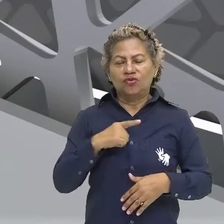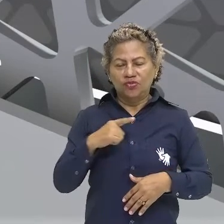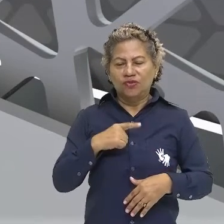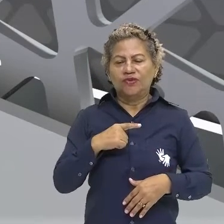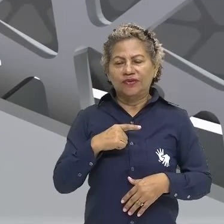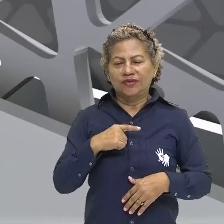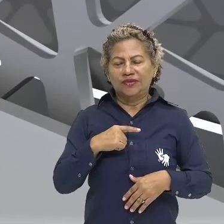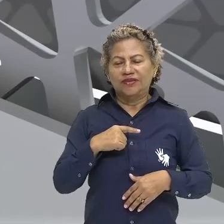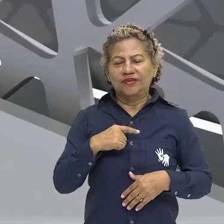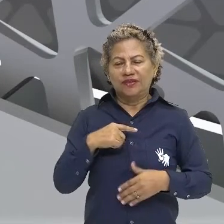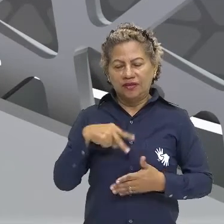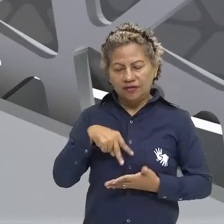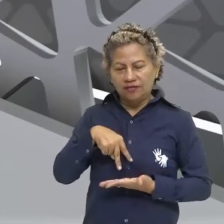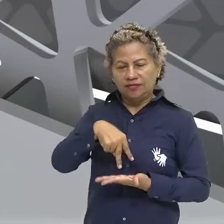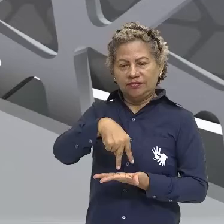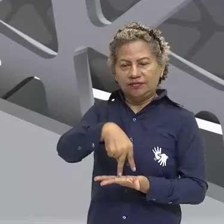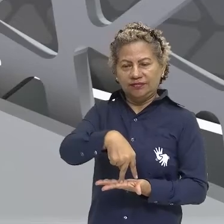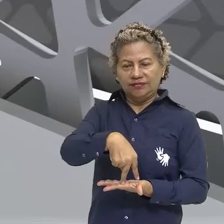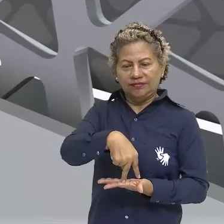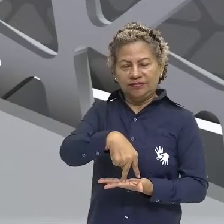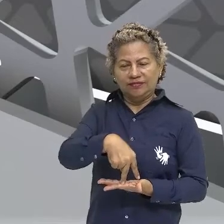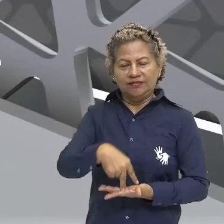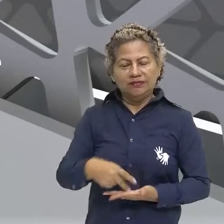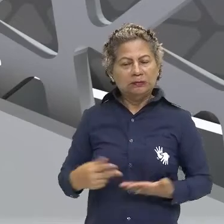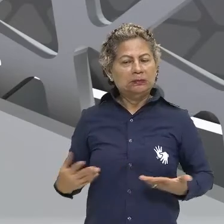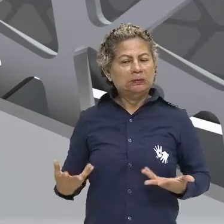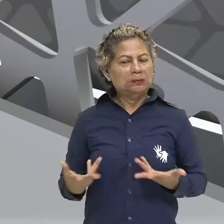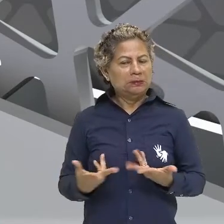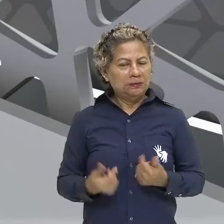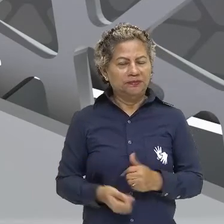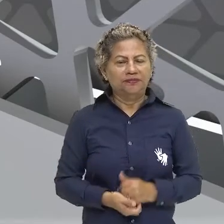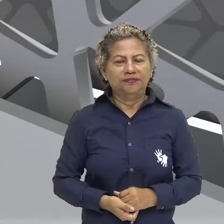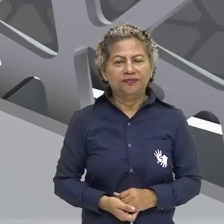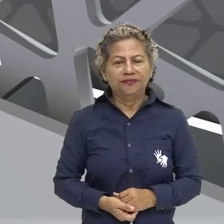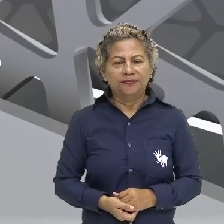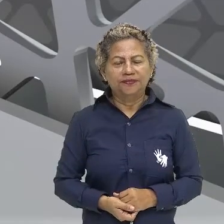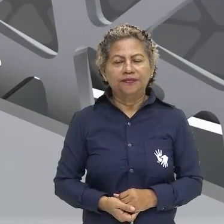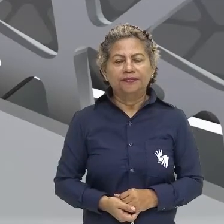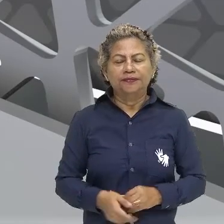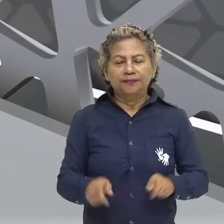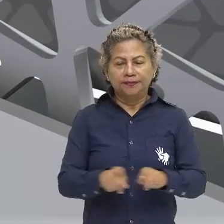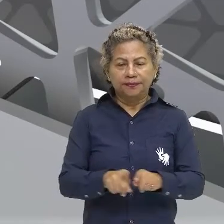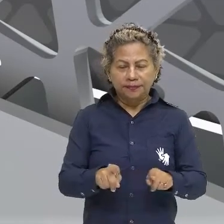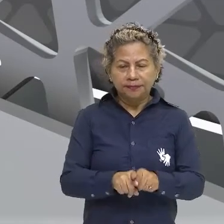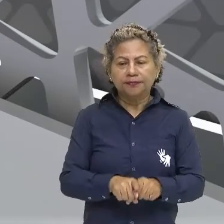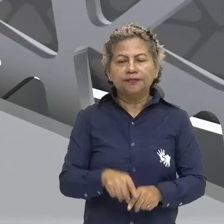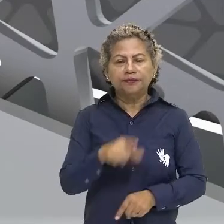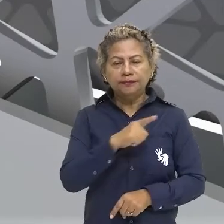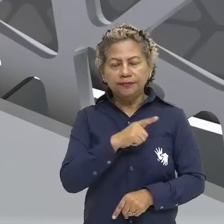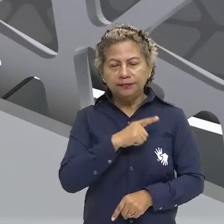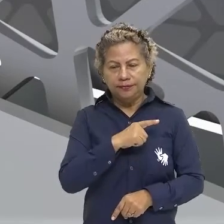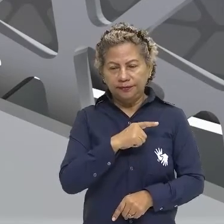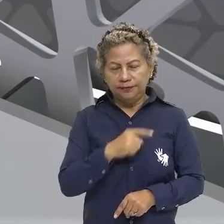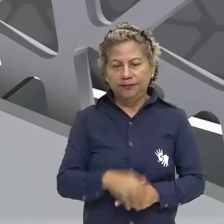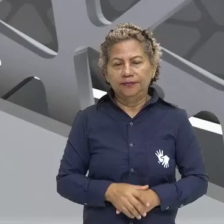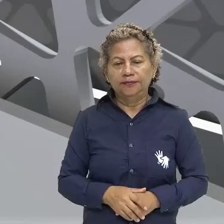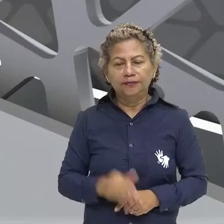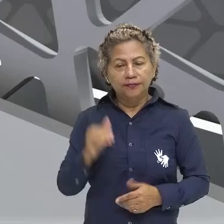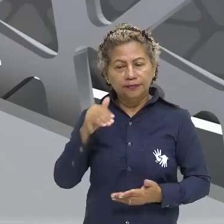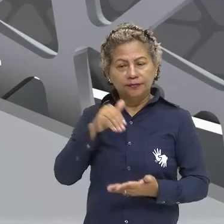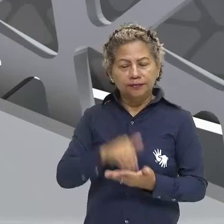ereta em pé. Vejam só que interessante, né? E depois nós temos os gestos faciais, que são